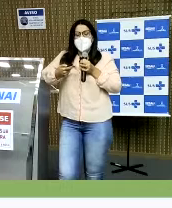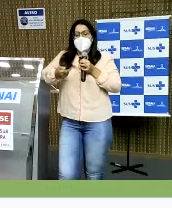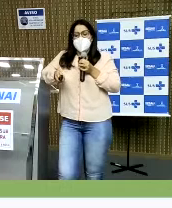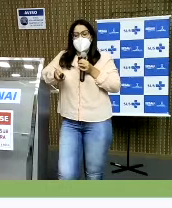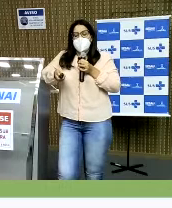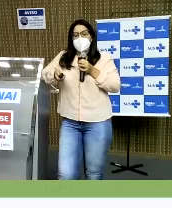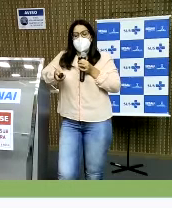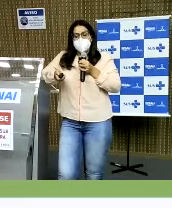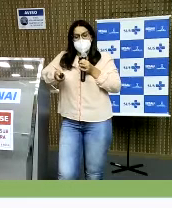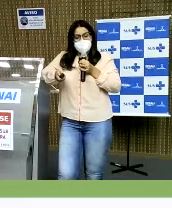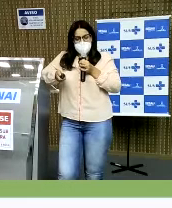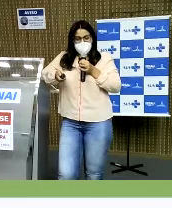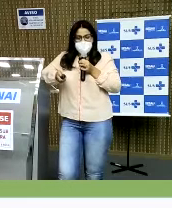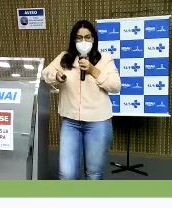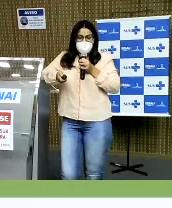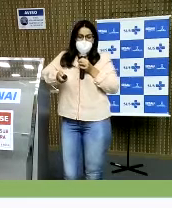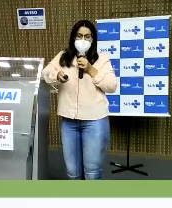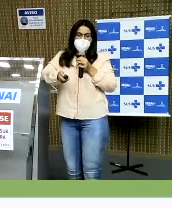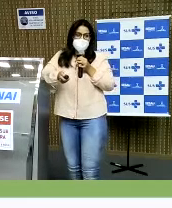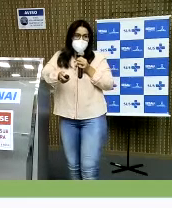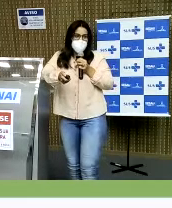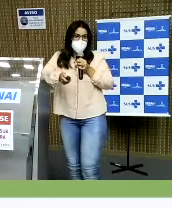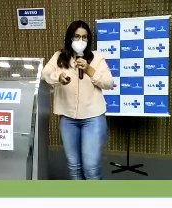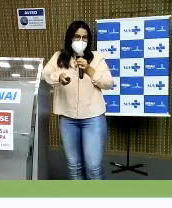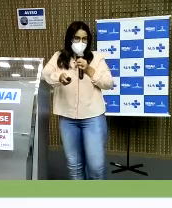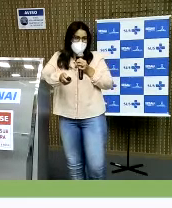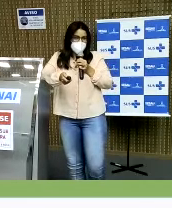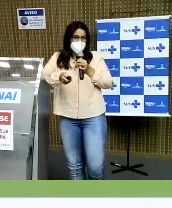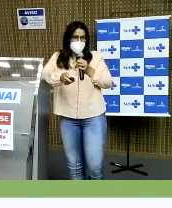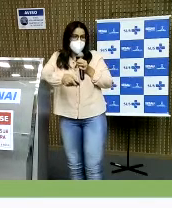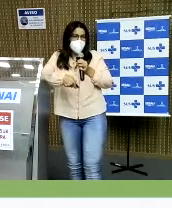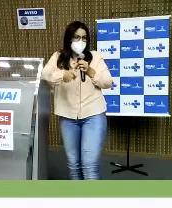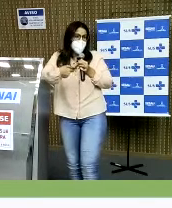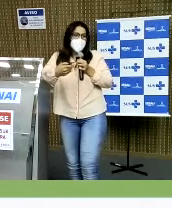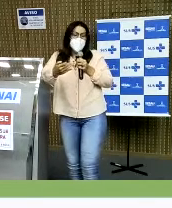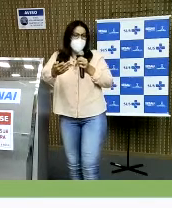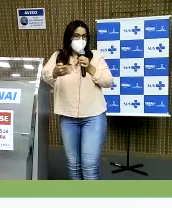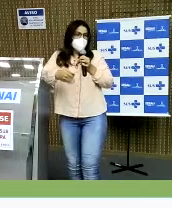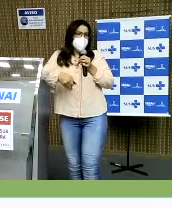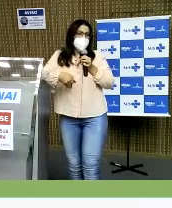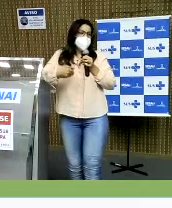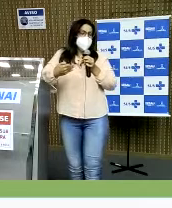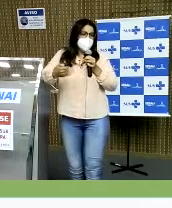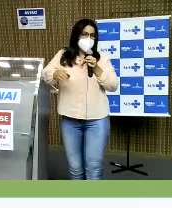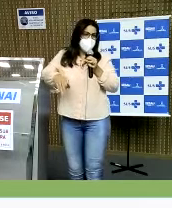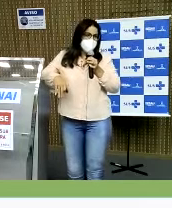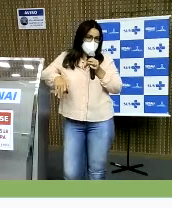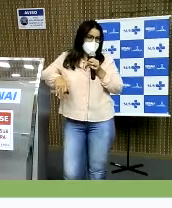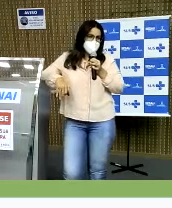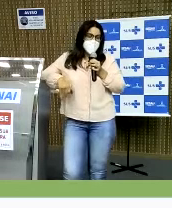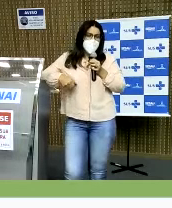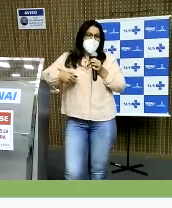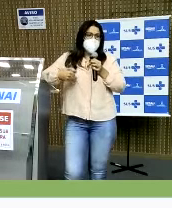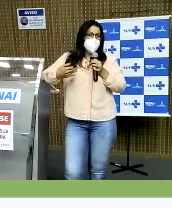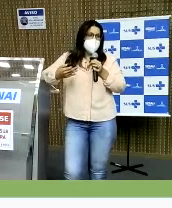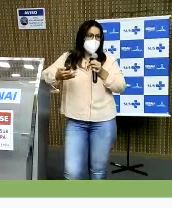isso. É, primeiro semestre também está baixo, mas isso se deve à falta de registro, né, porque a gente tem um livro de todos esses testes que são